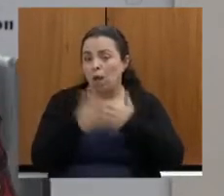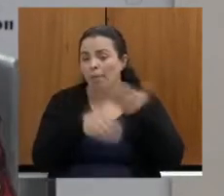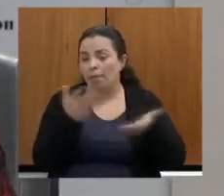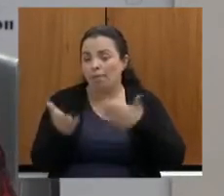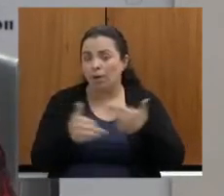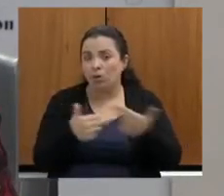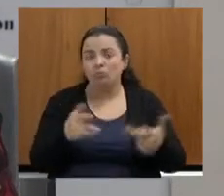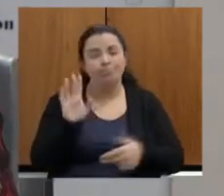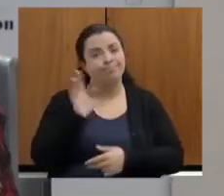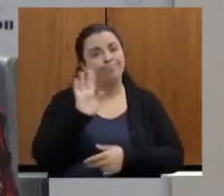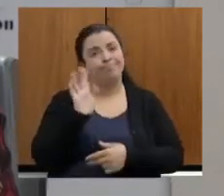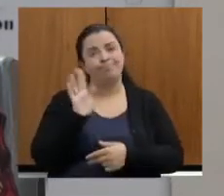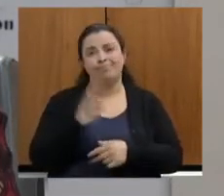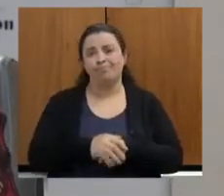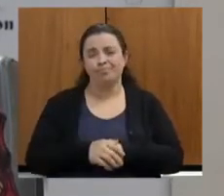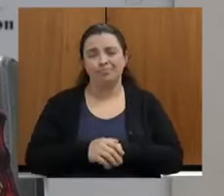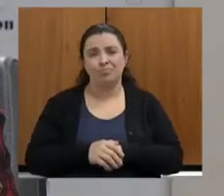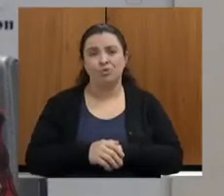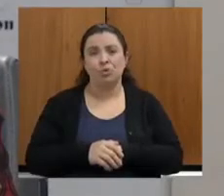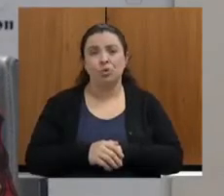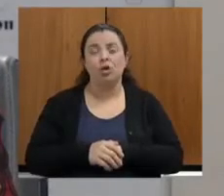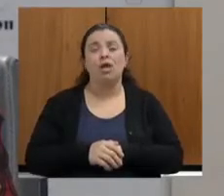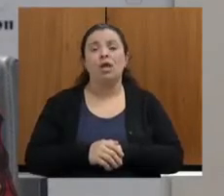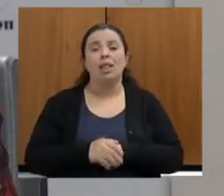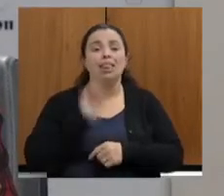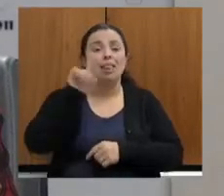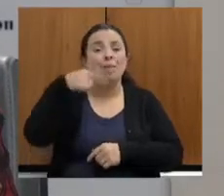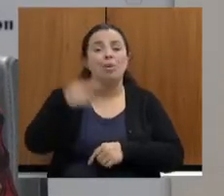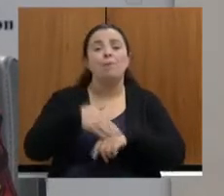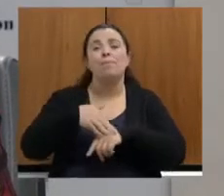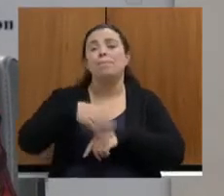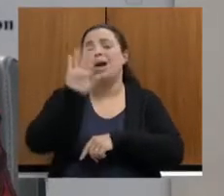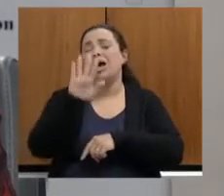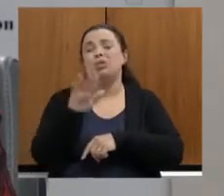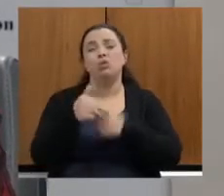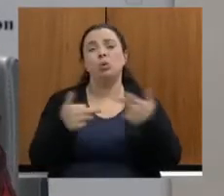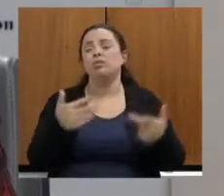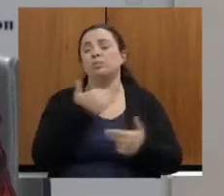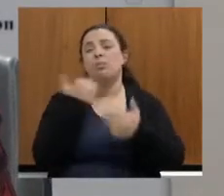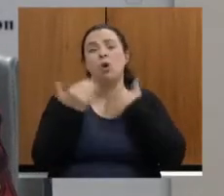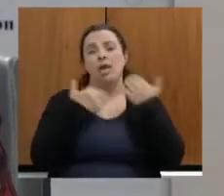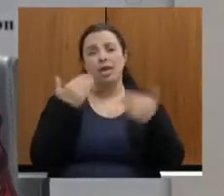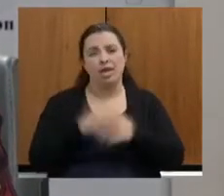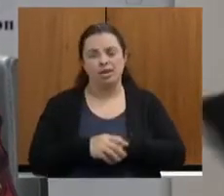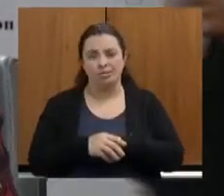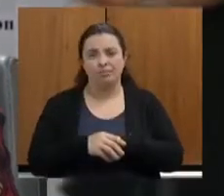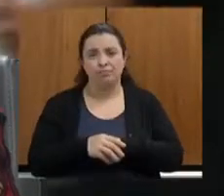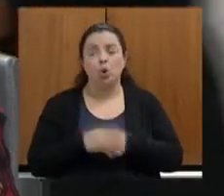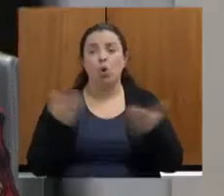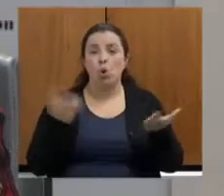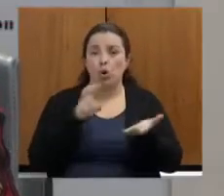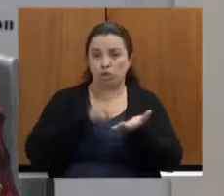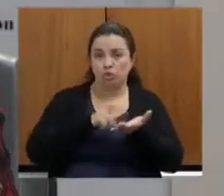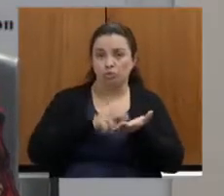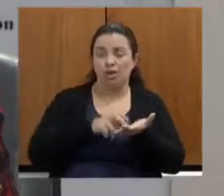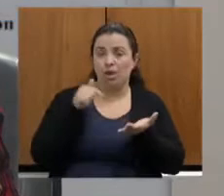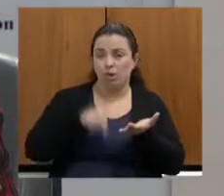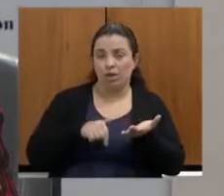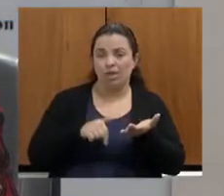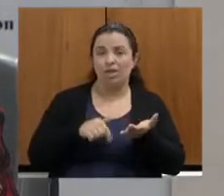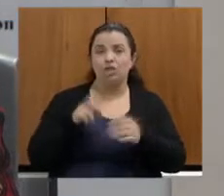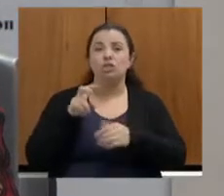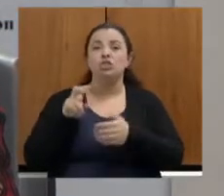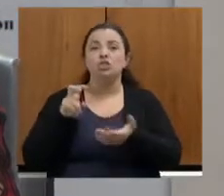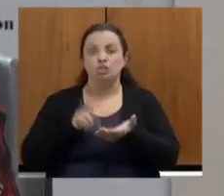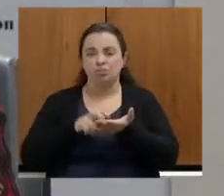produtores rurais da calha mas o nome de todo o atingido também hoje eu estou aqui mas de manhã Miguel estava comigo vemos o teu